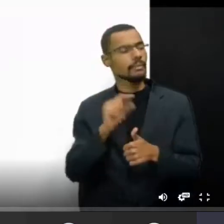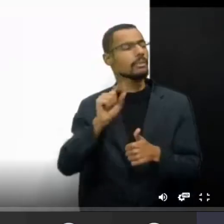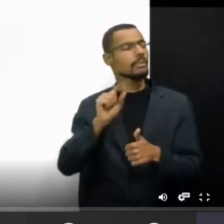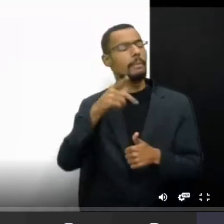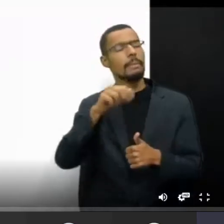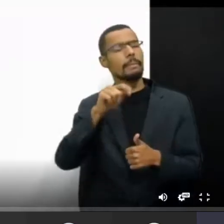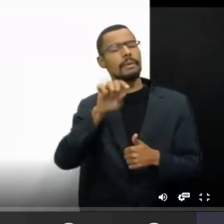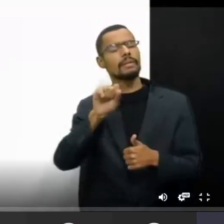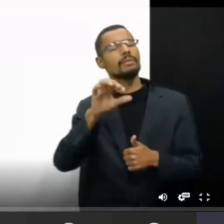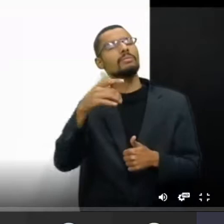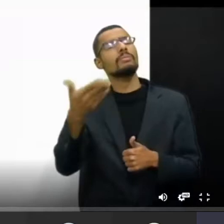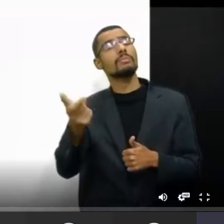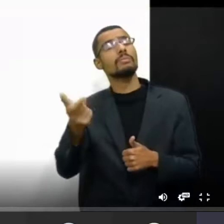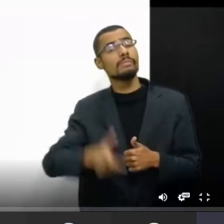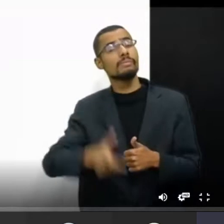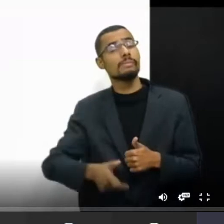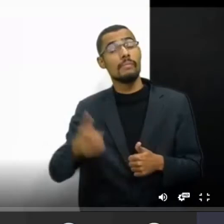temos aqui